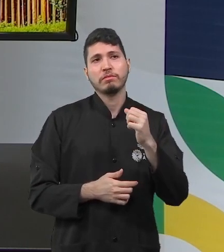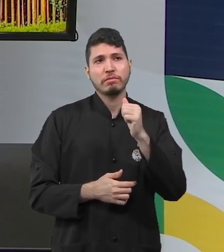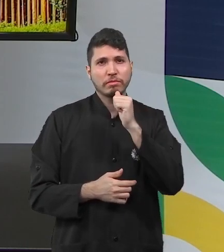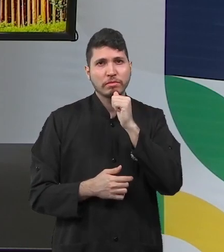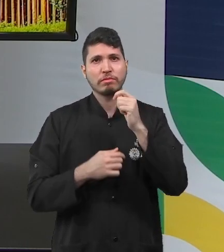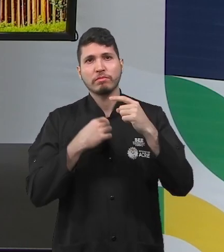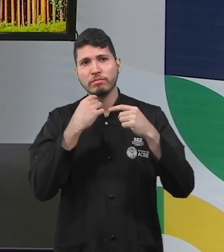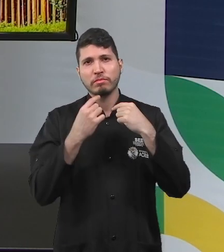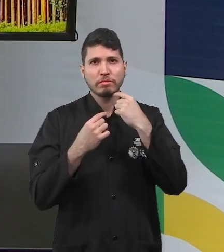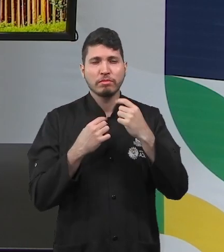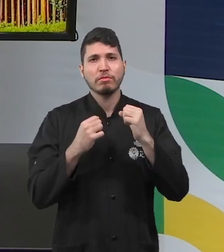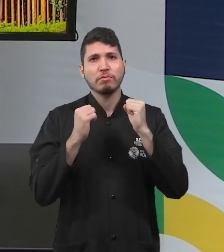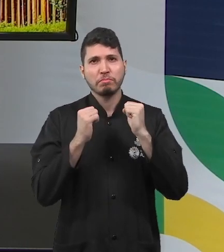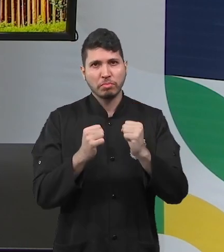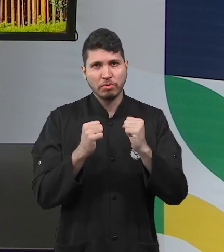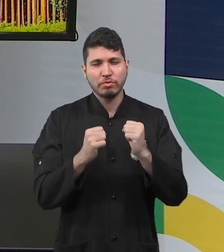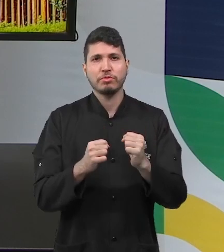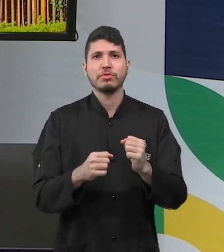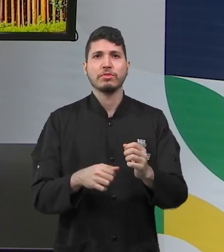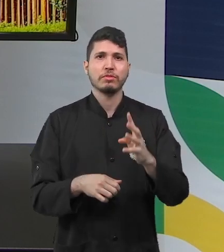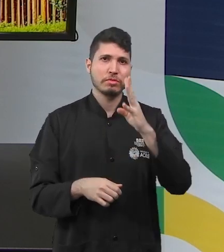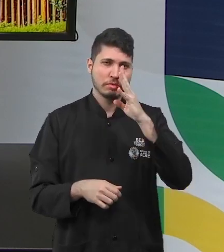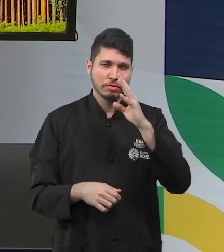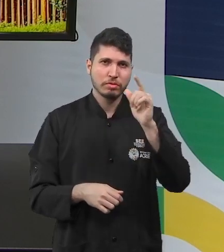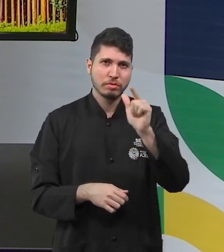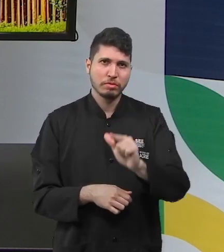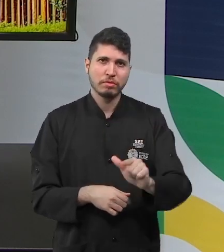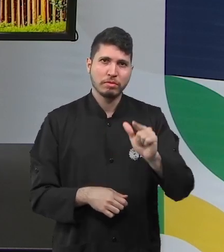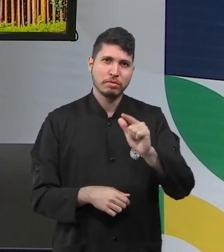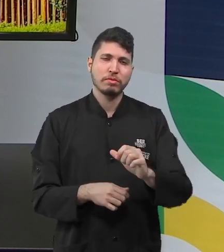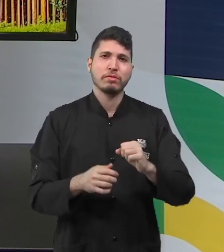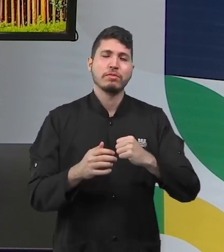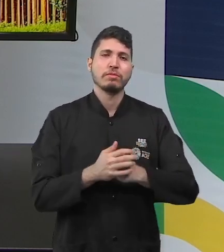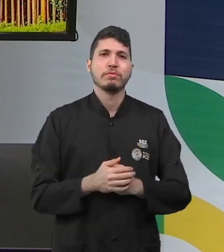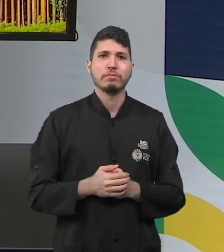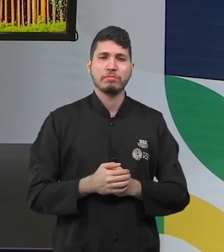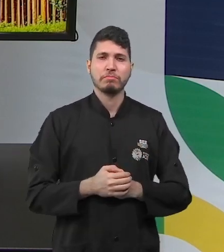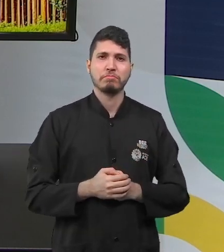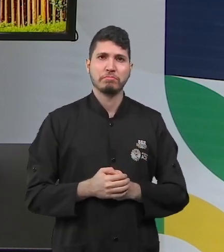as imagens que foram projetadas e aí você tira todas